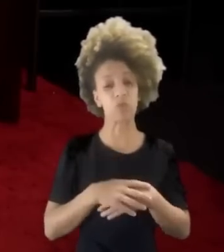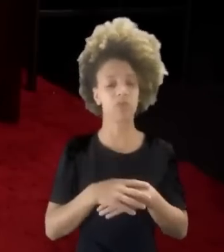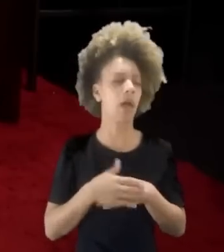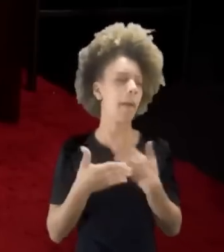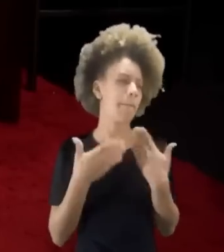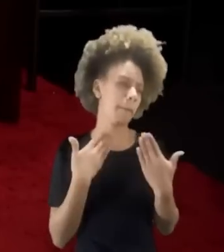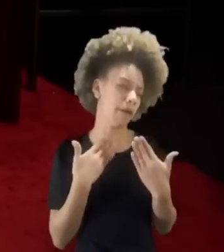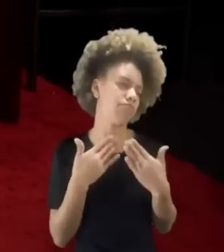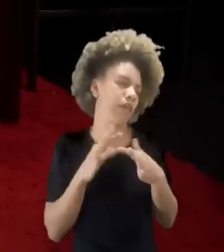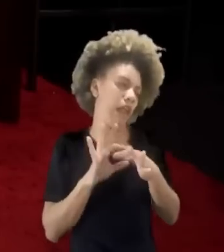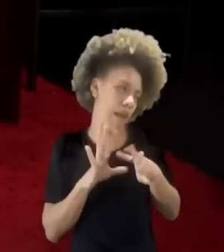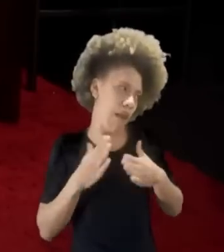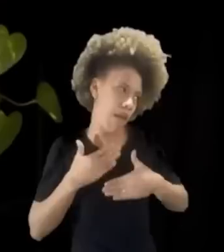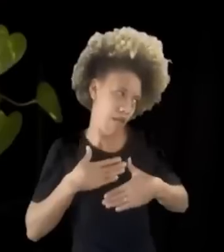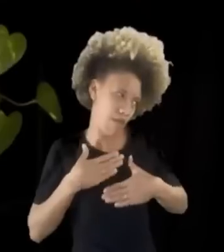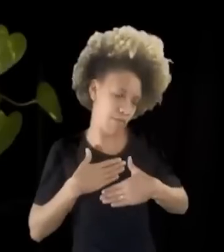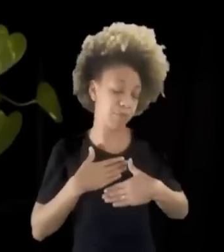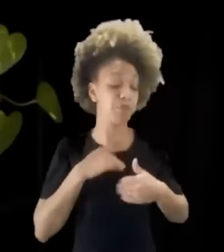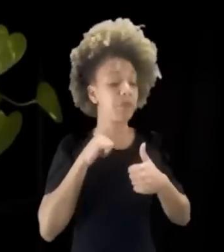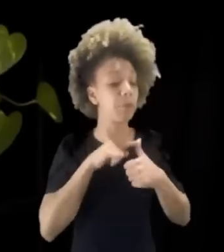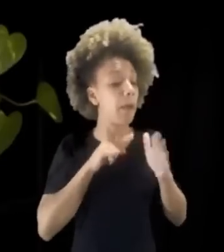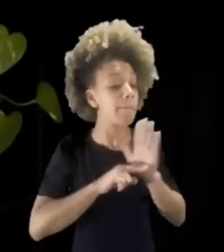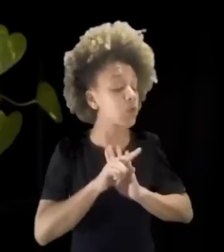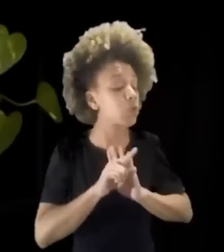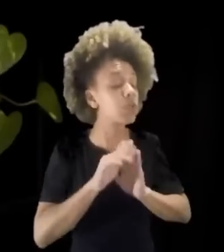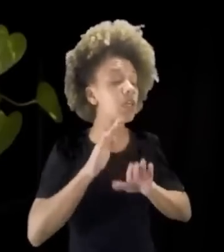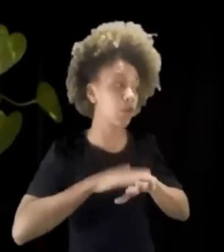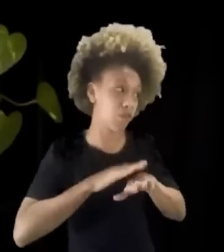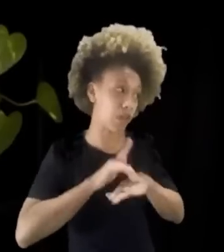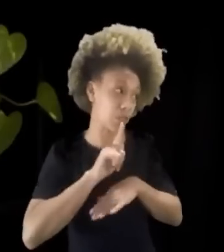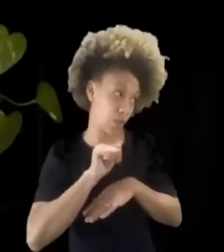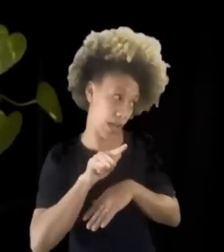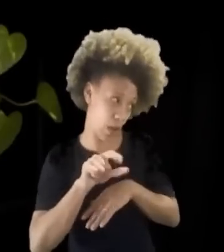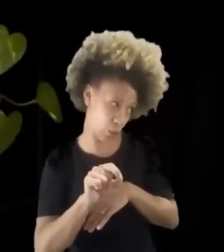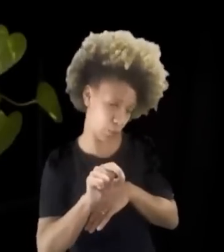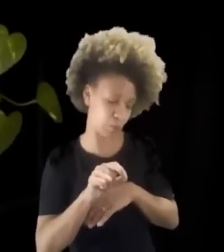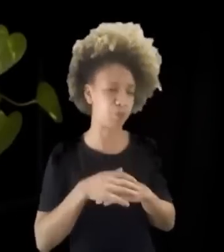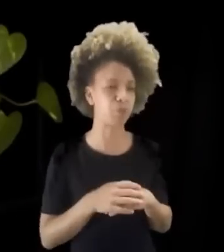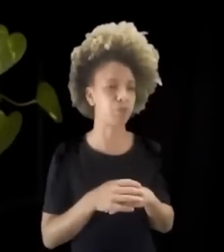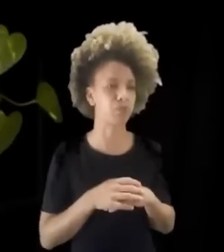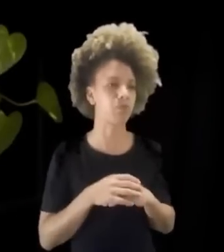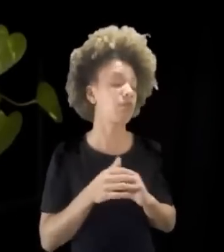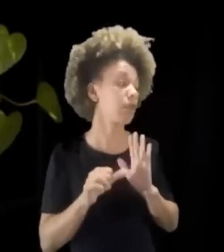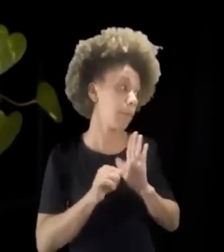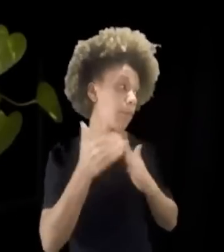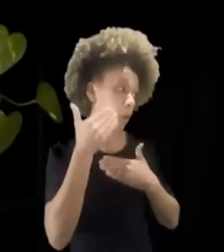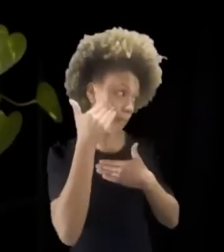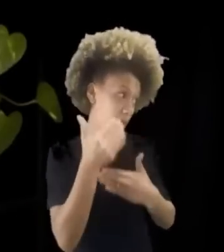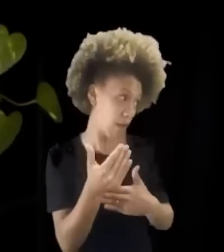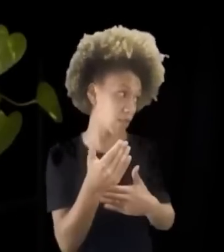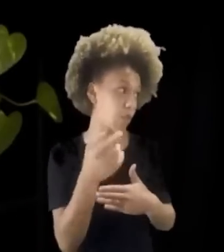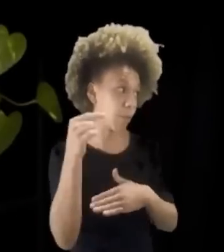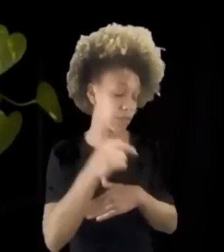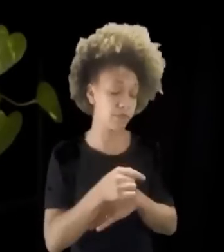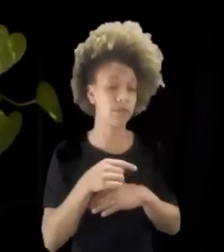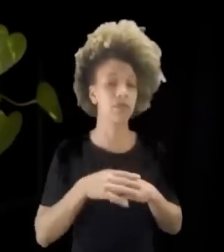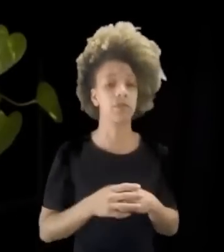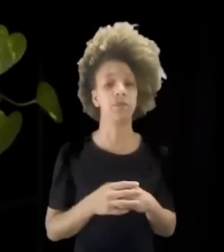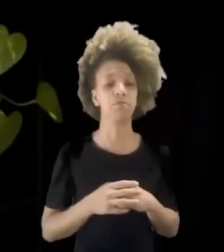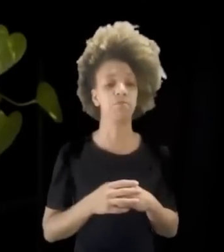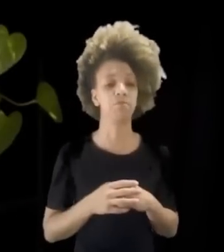esse papo mais contraído vamos lá primeira pergunta que eu te faço galo é primeiramente obrigado você ter vindo